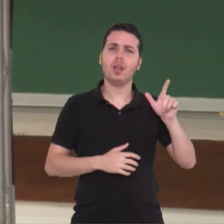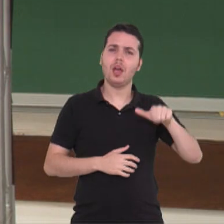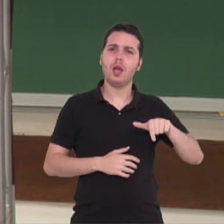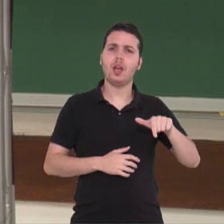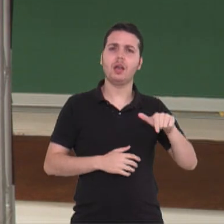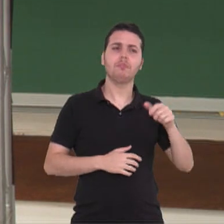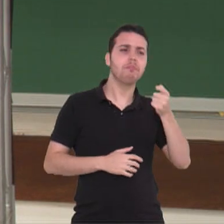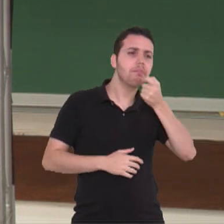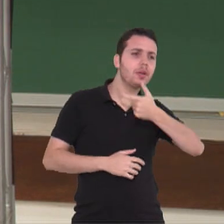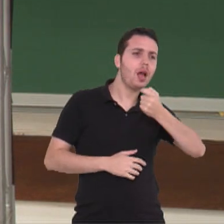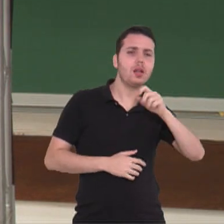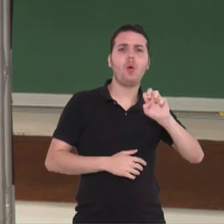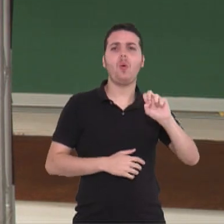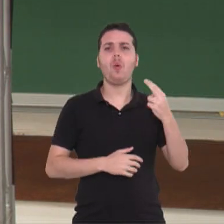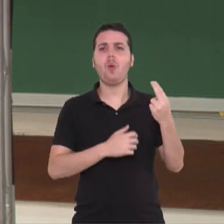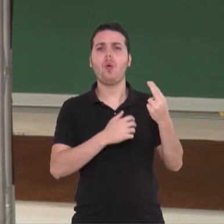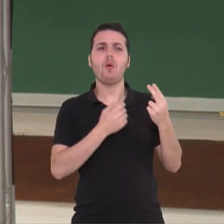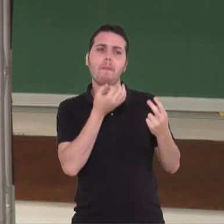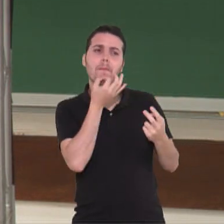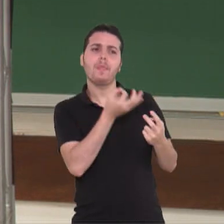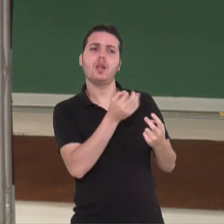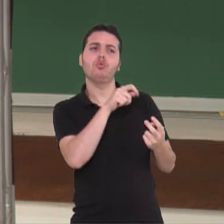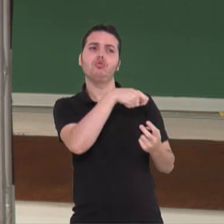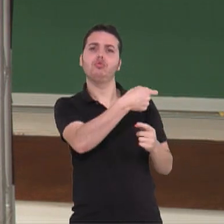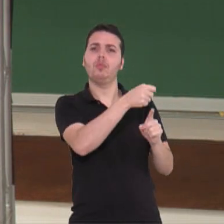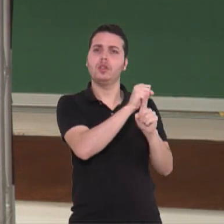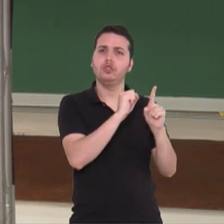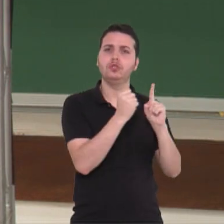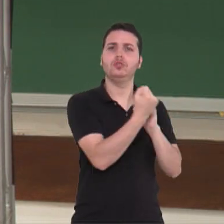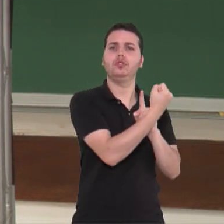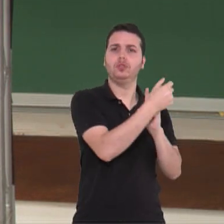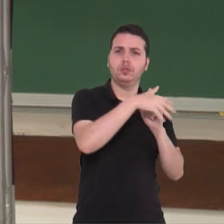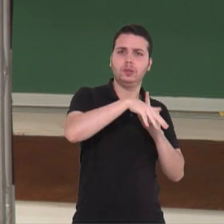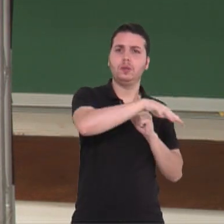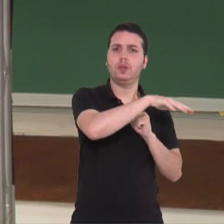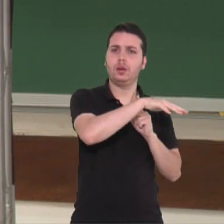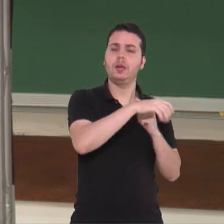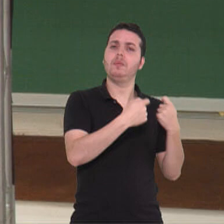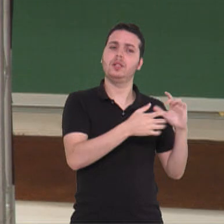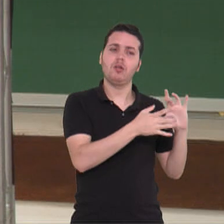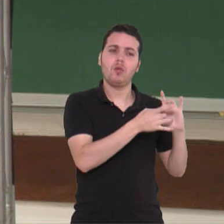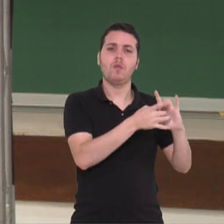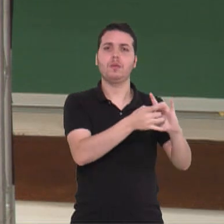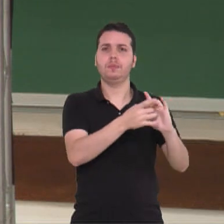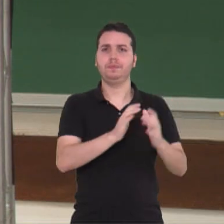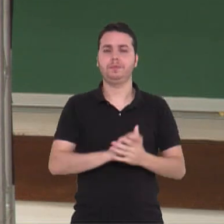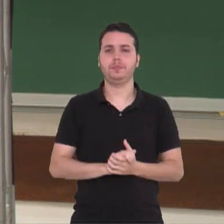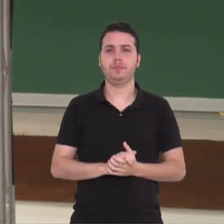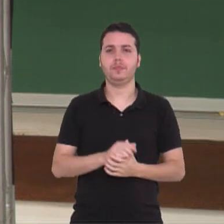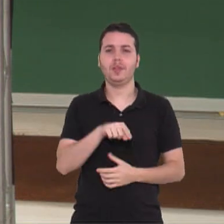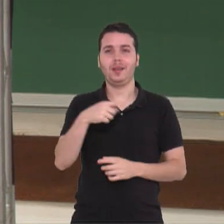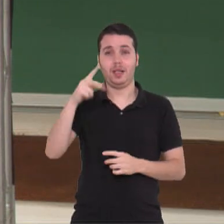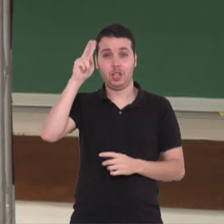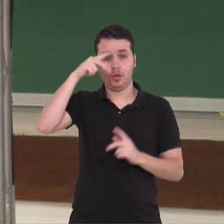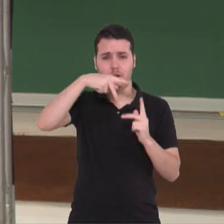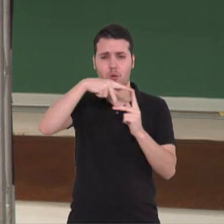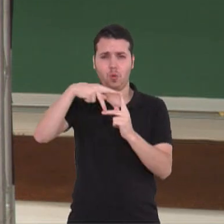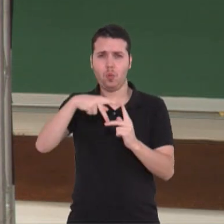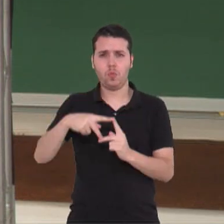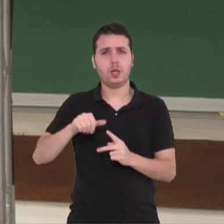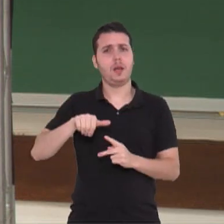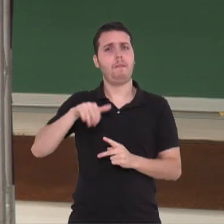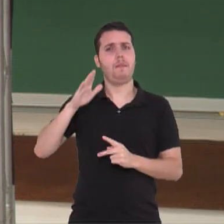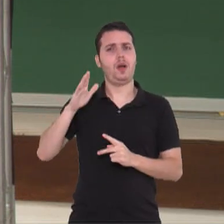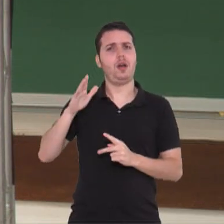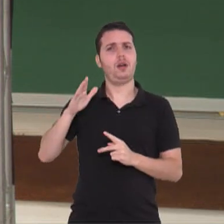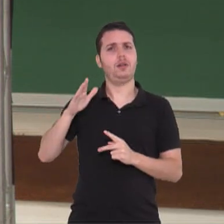ela traz valores sociais, alguma crítica, e tem que entender todo um contexto. A história em quadrinhos já é mais complexa, ela é